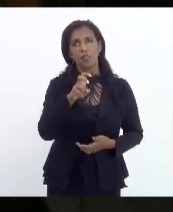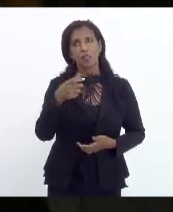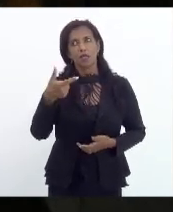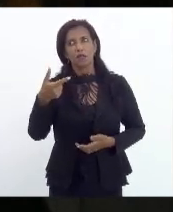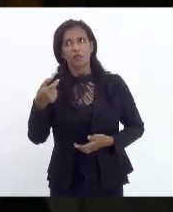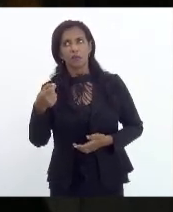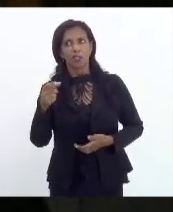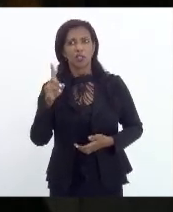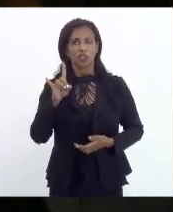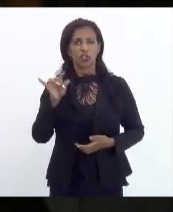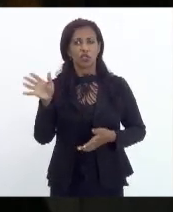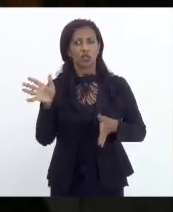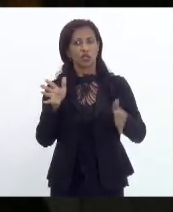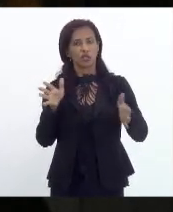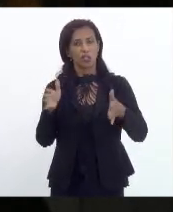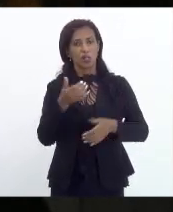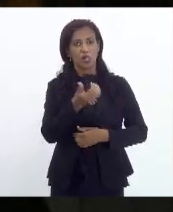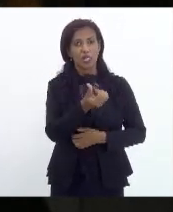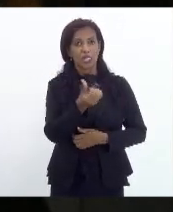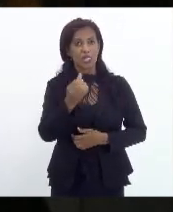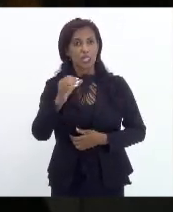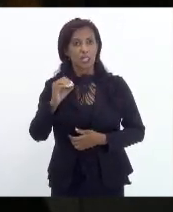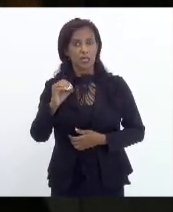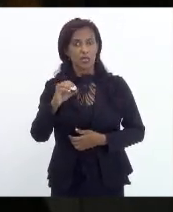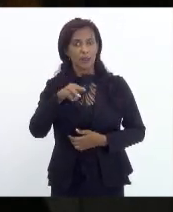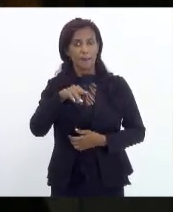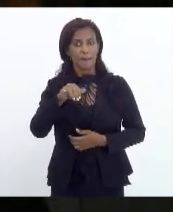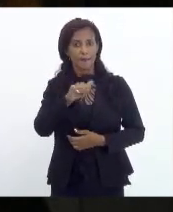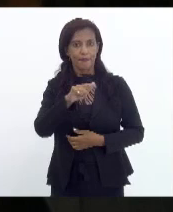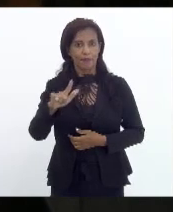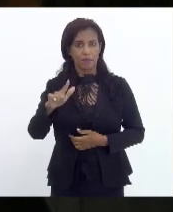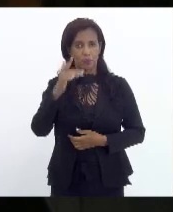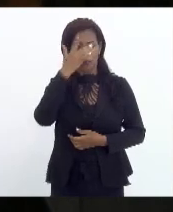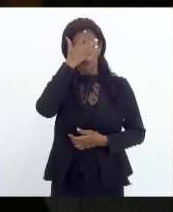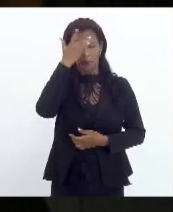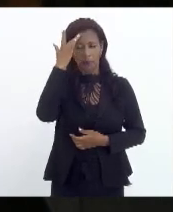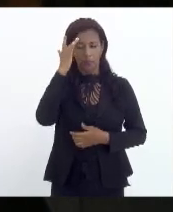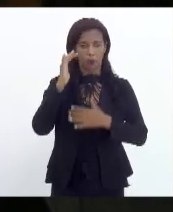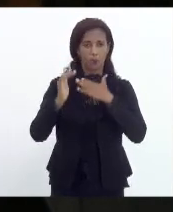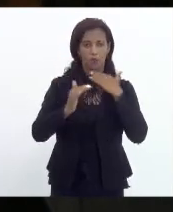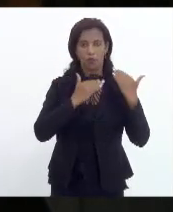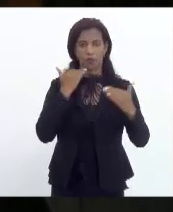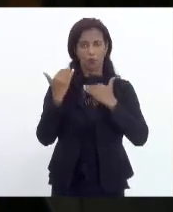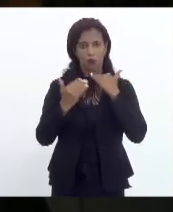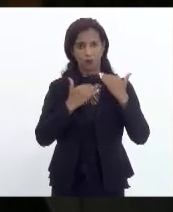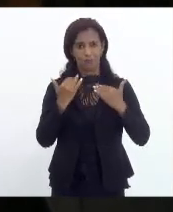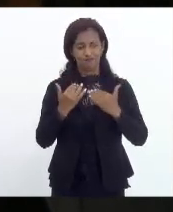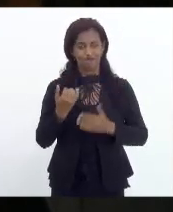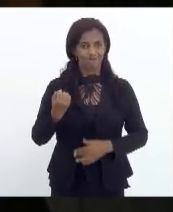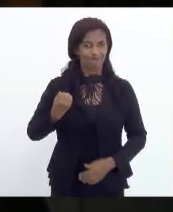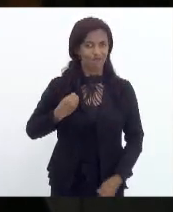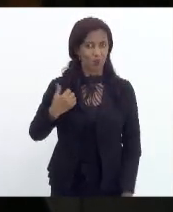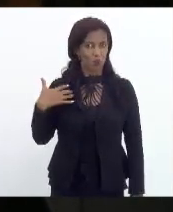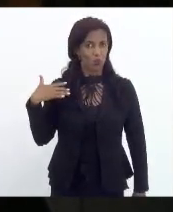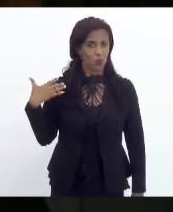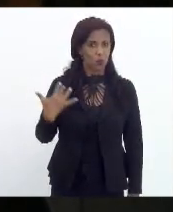dias as 600 mil mortos é um número assustador